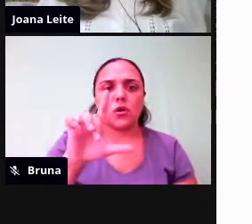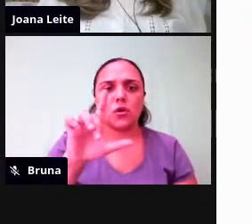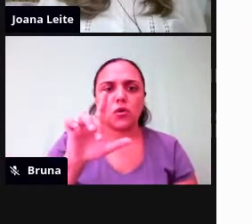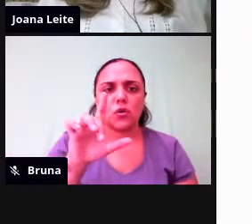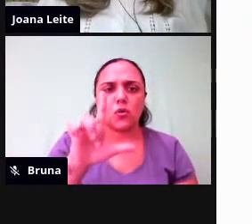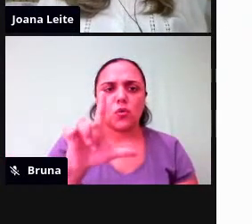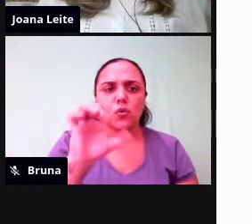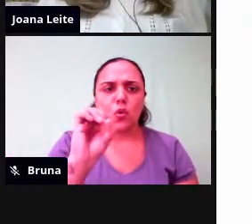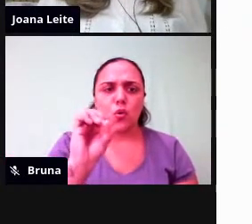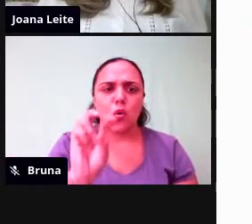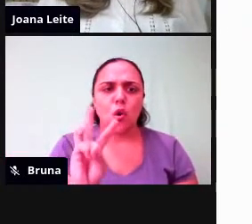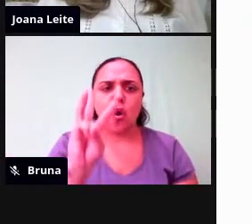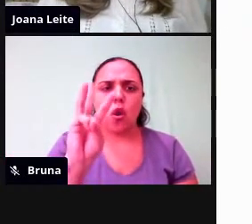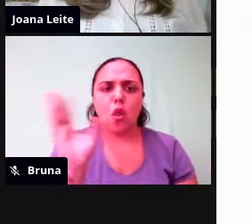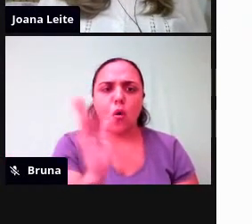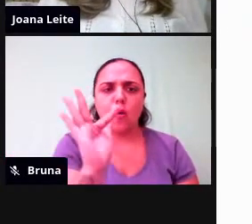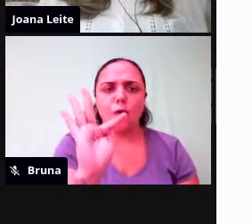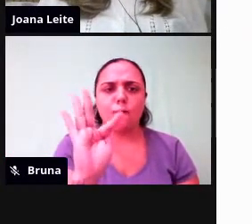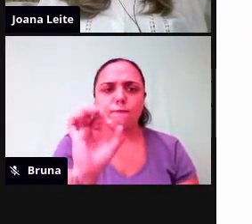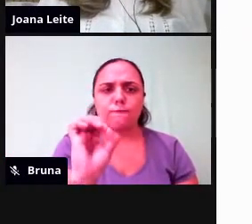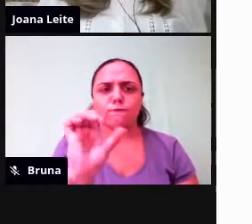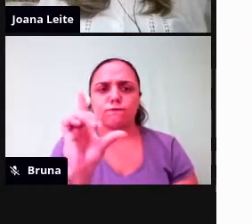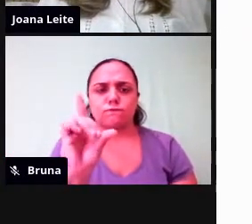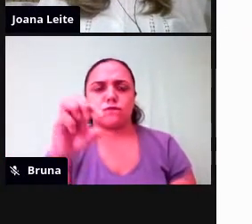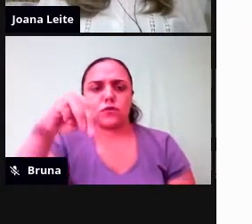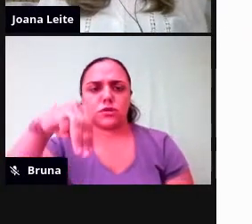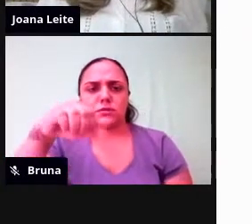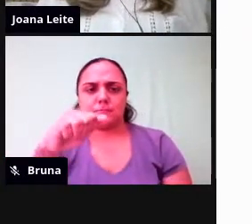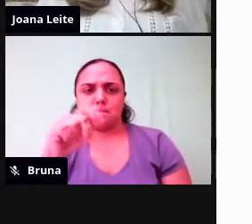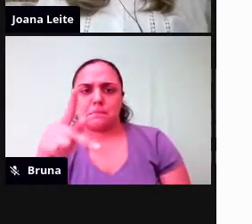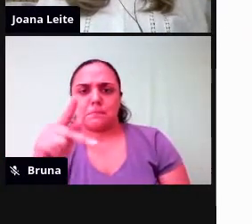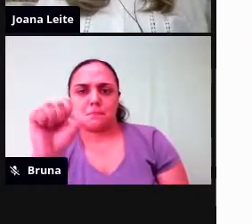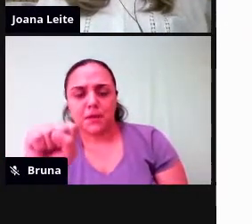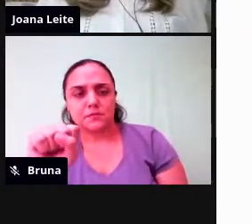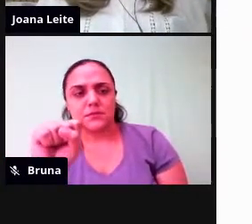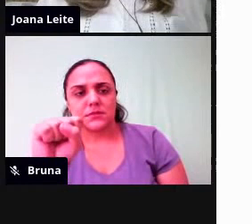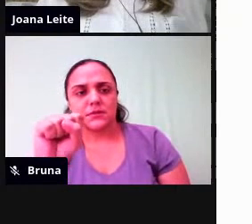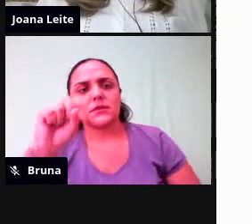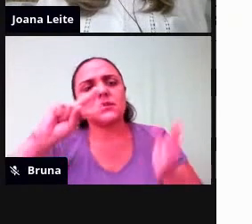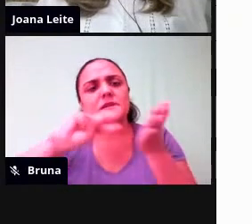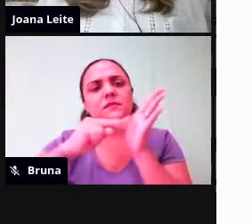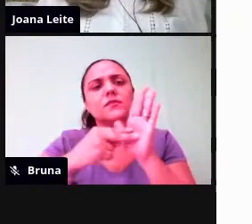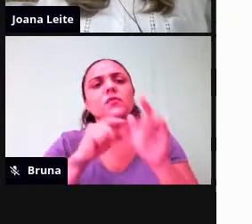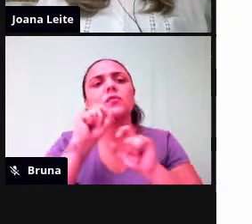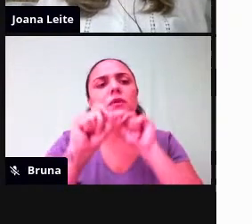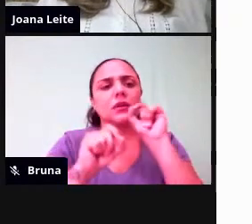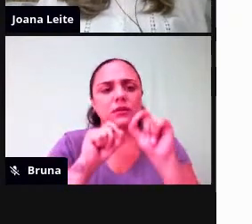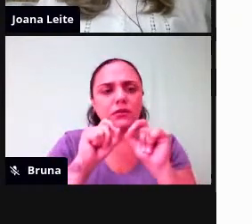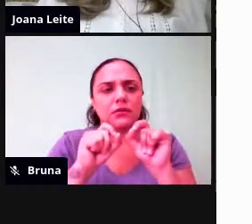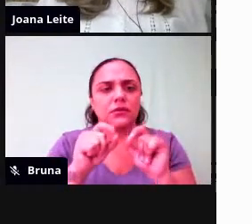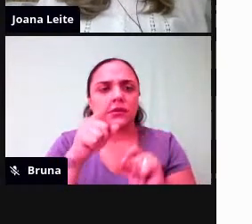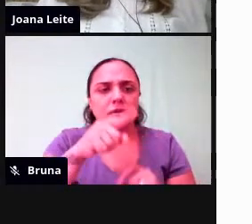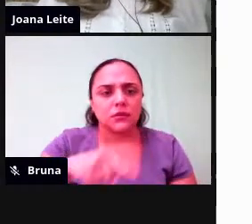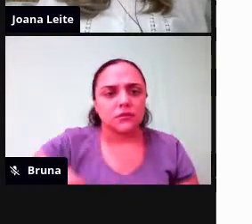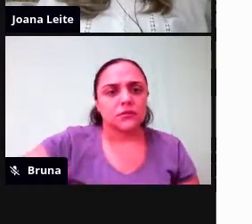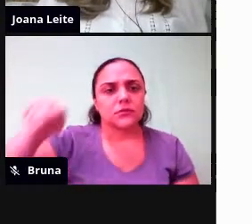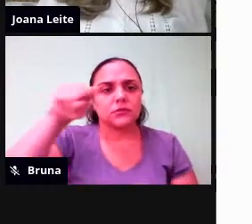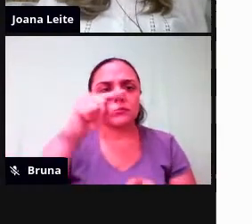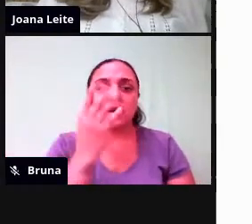baixa quantidade dessas substâncias aqui. Por que se chama FODMAPs? Os FODMAPs são justamente